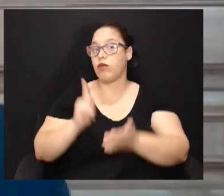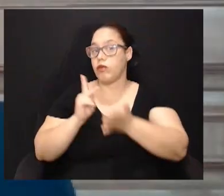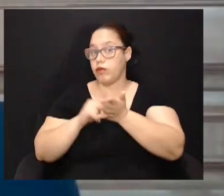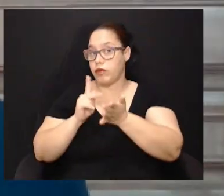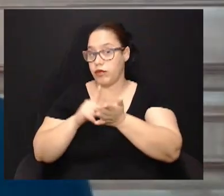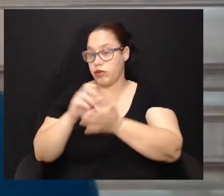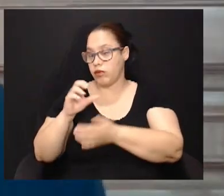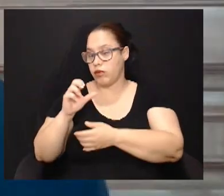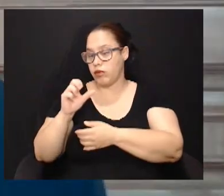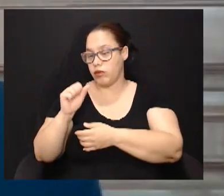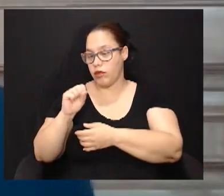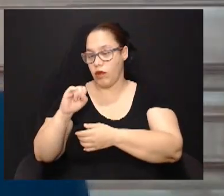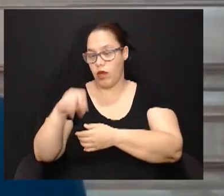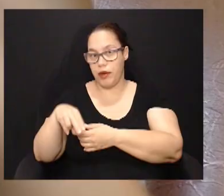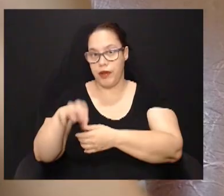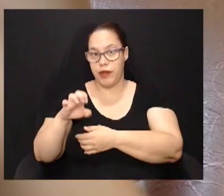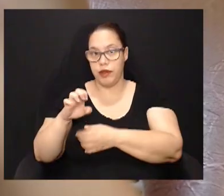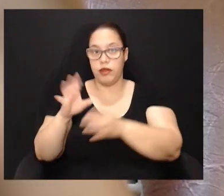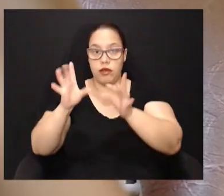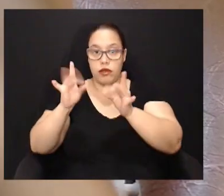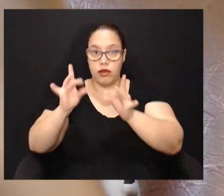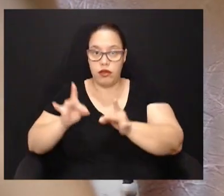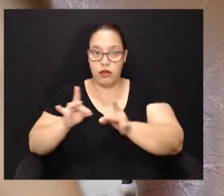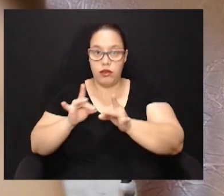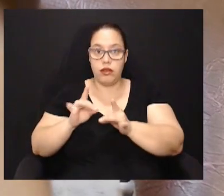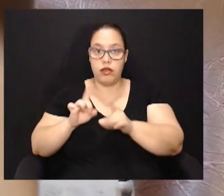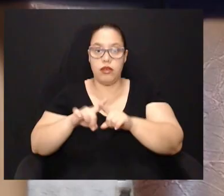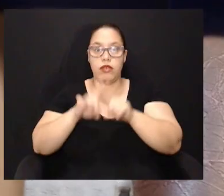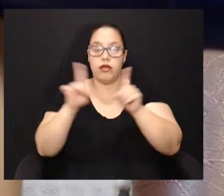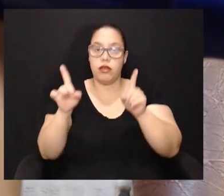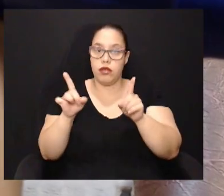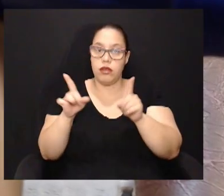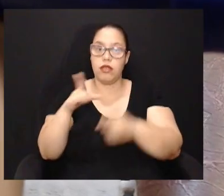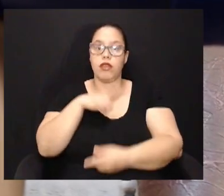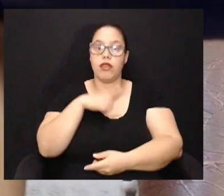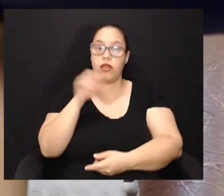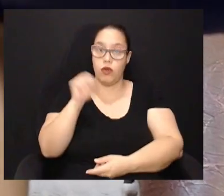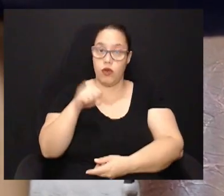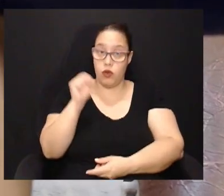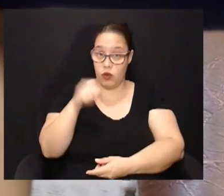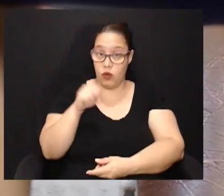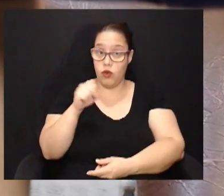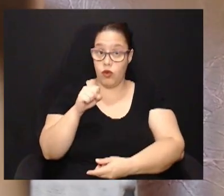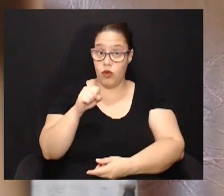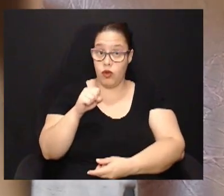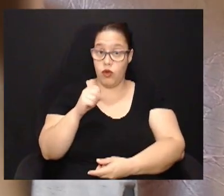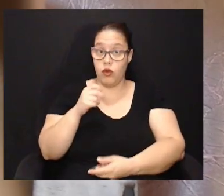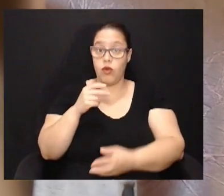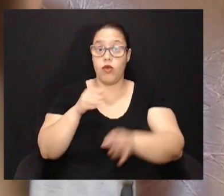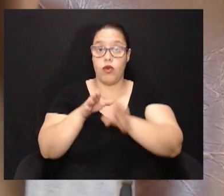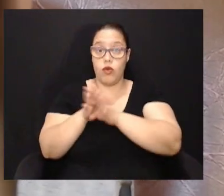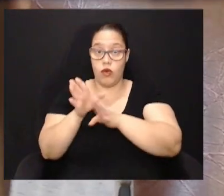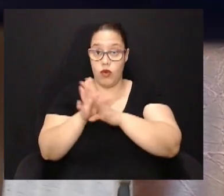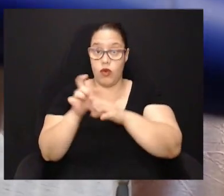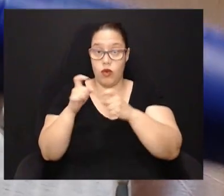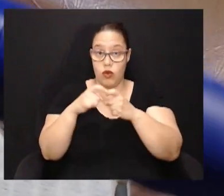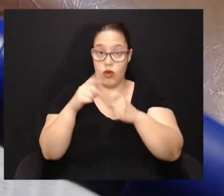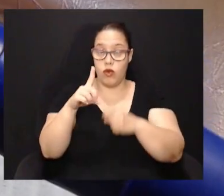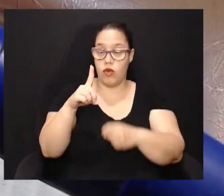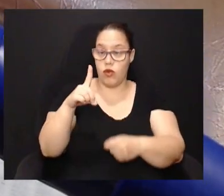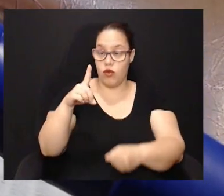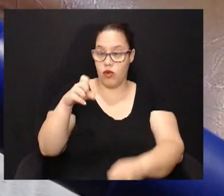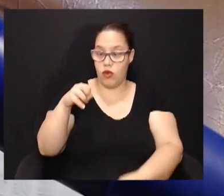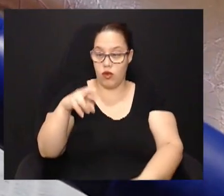Ótimo. Na verdade, Cassiane, não tem alguma coisa específica da Anvisa para isso. No entanto, existe sim, né? E aí a gente recomenda procurar um